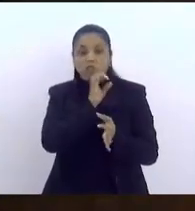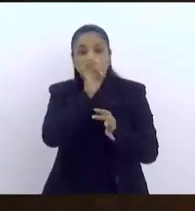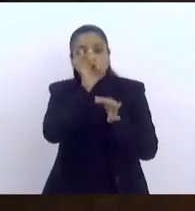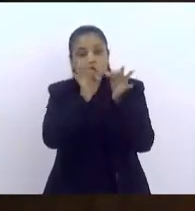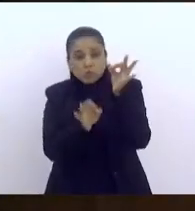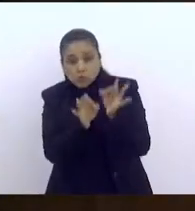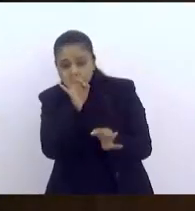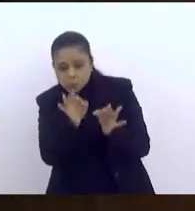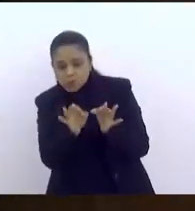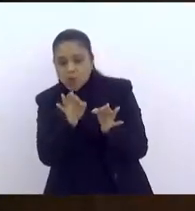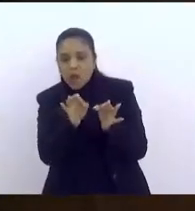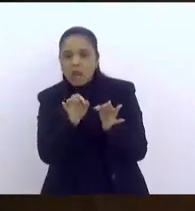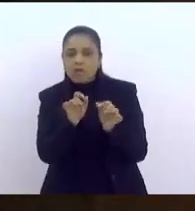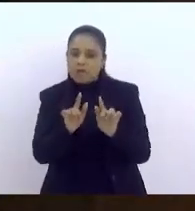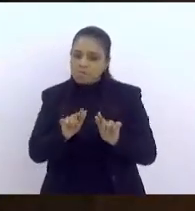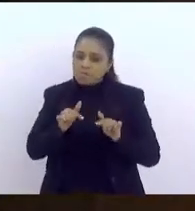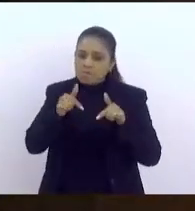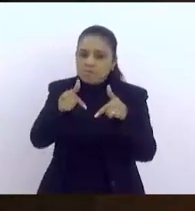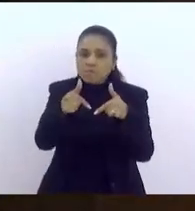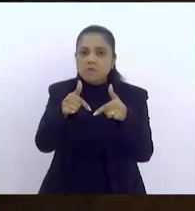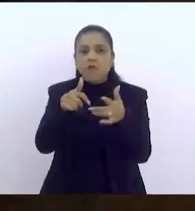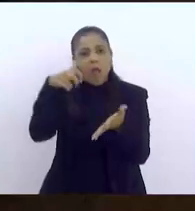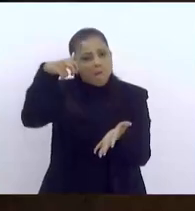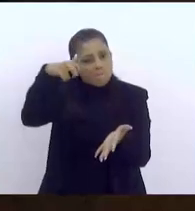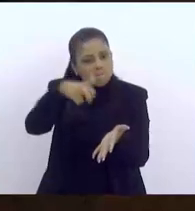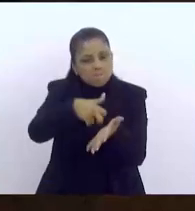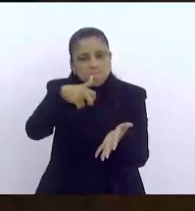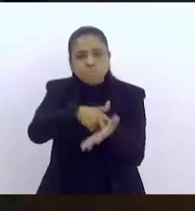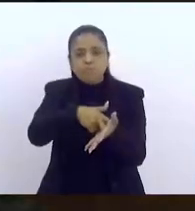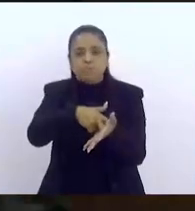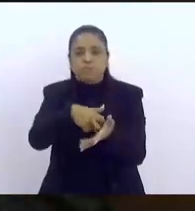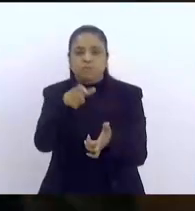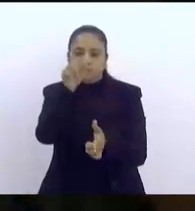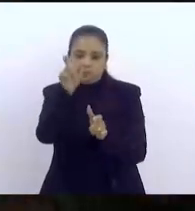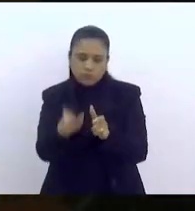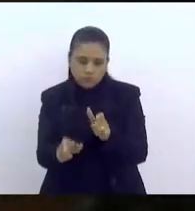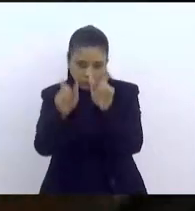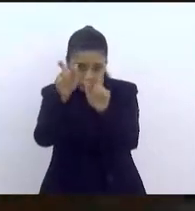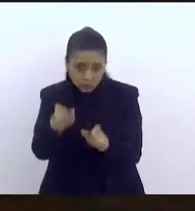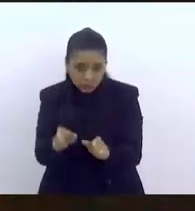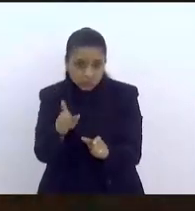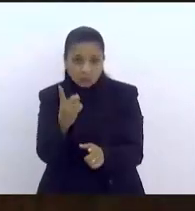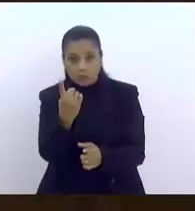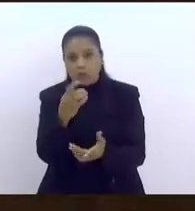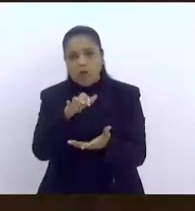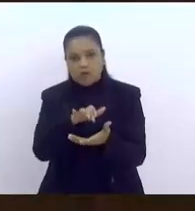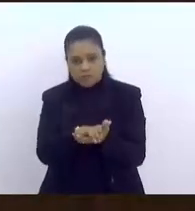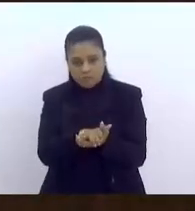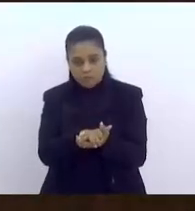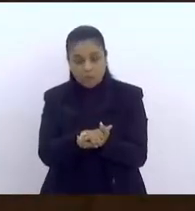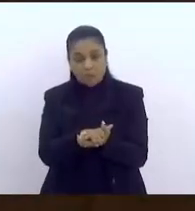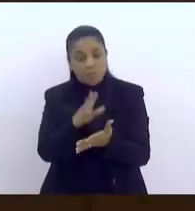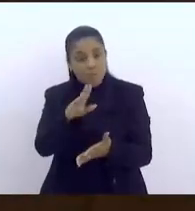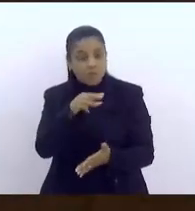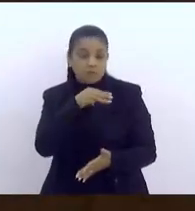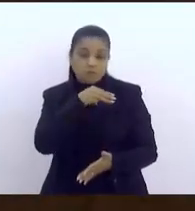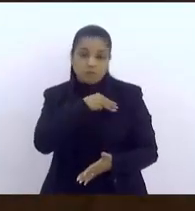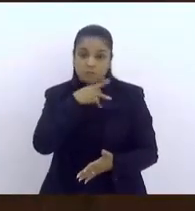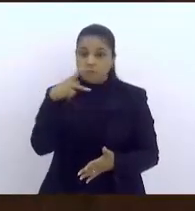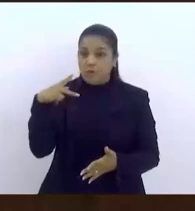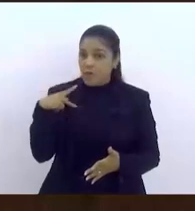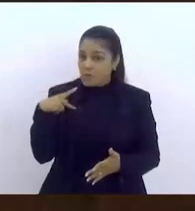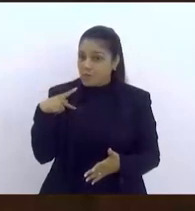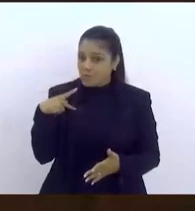de exigir a punição daqueles autores. Mas a decisão do Ministério Público em